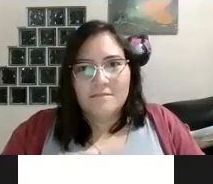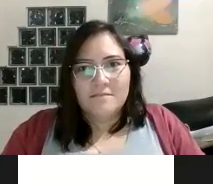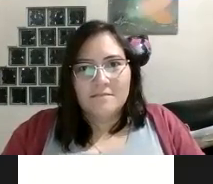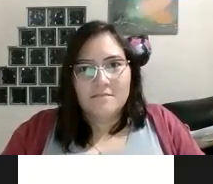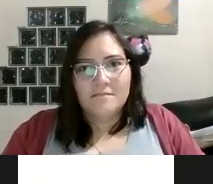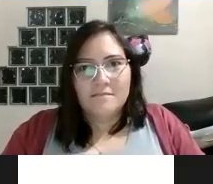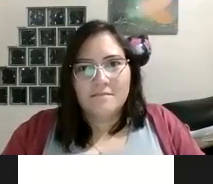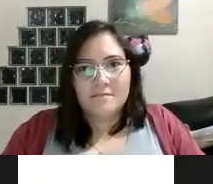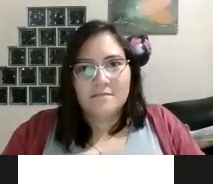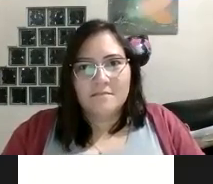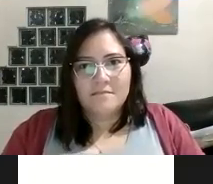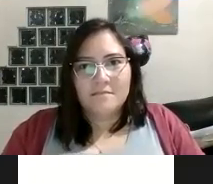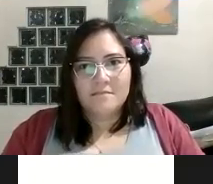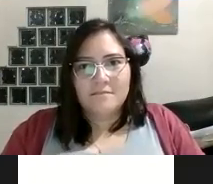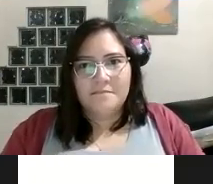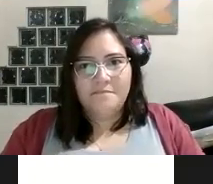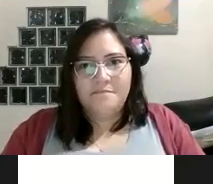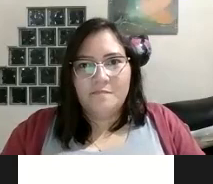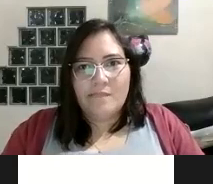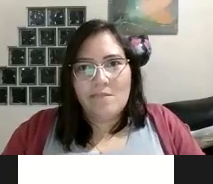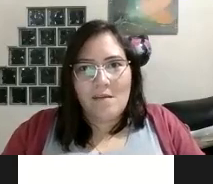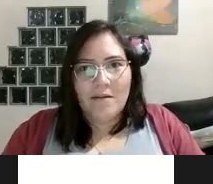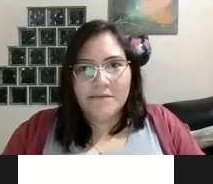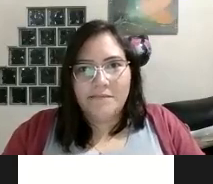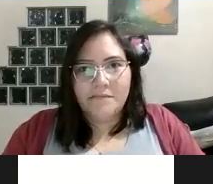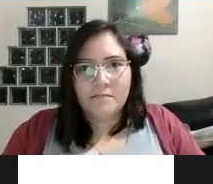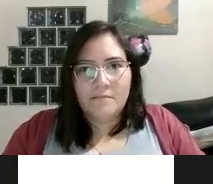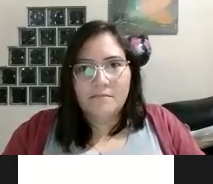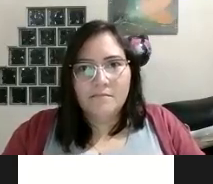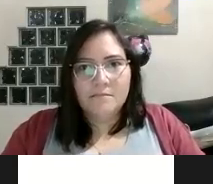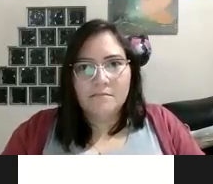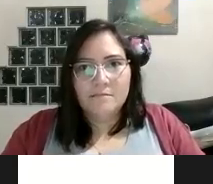Não sei, eu tô falando pelo celular. Azar.